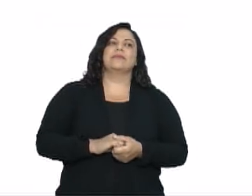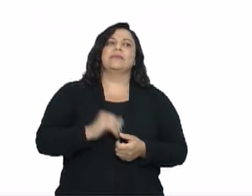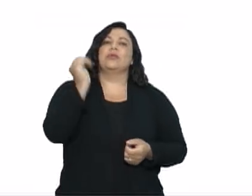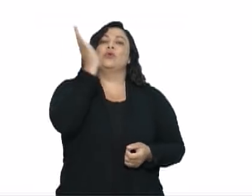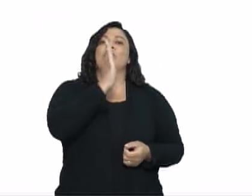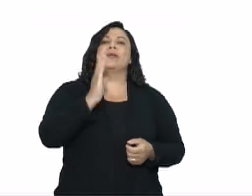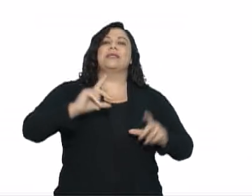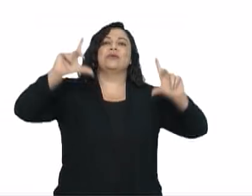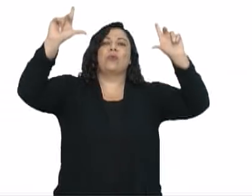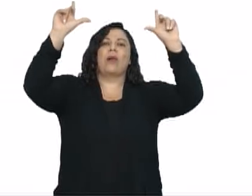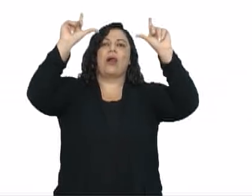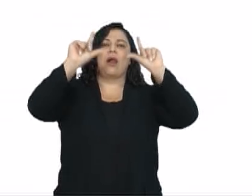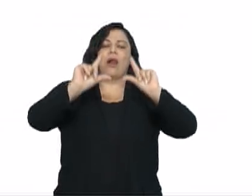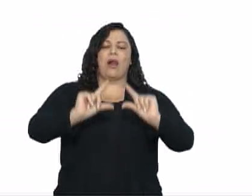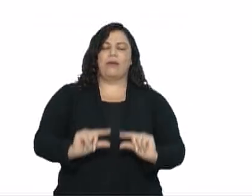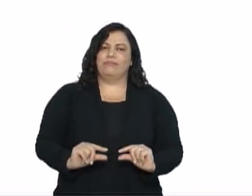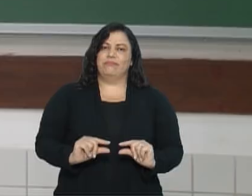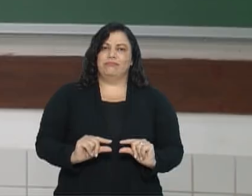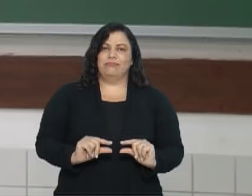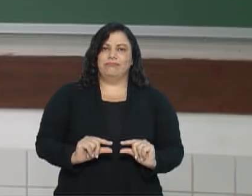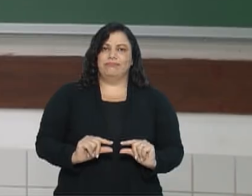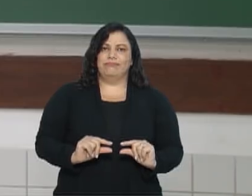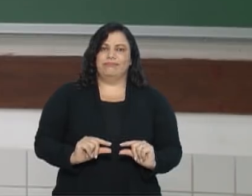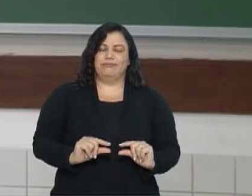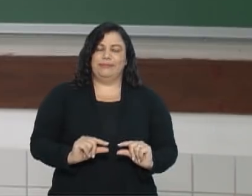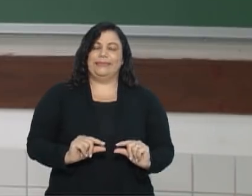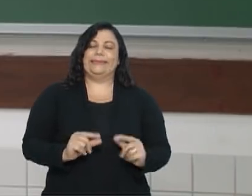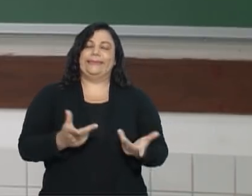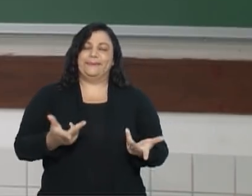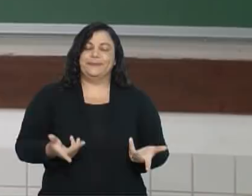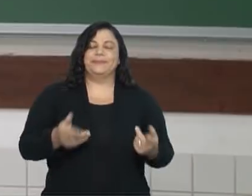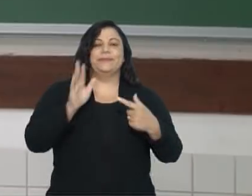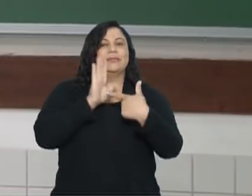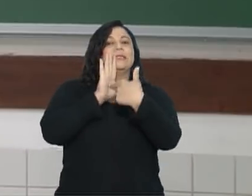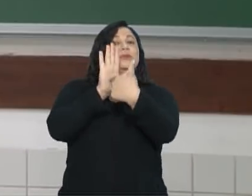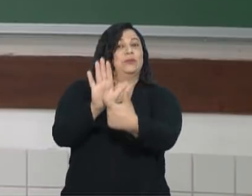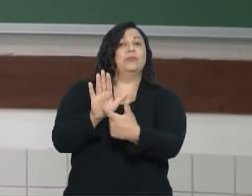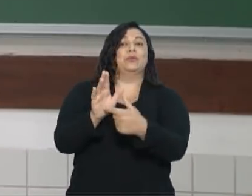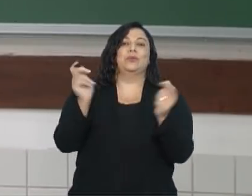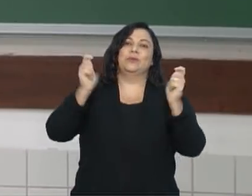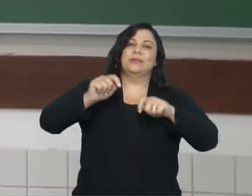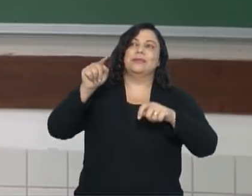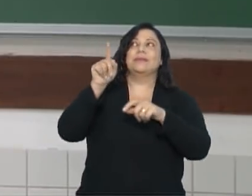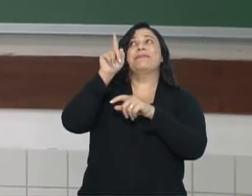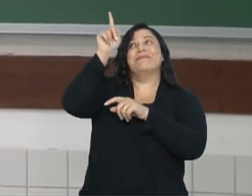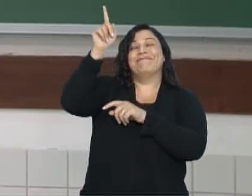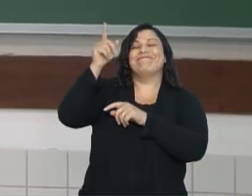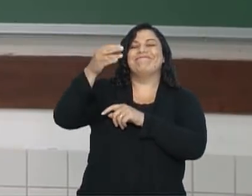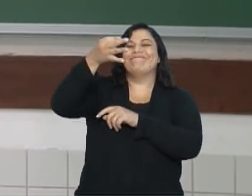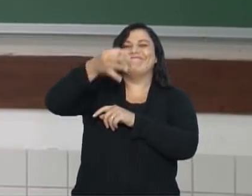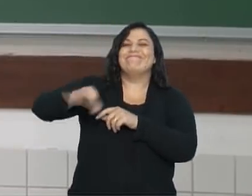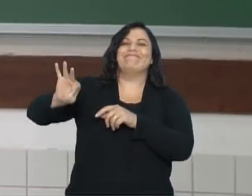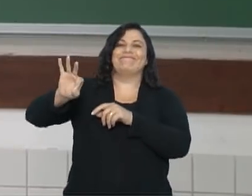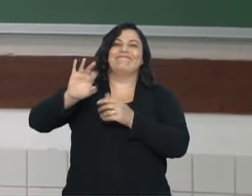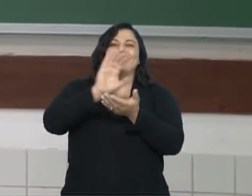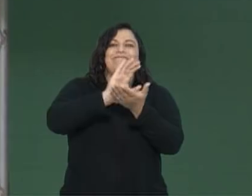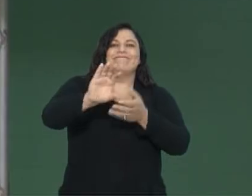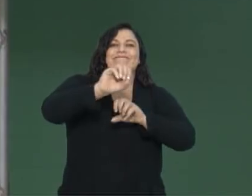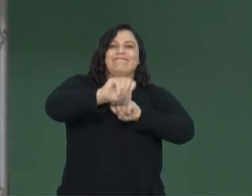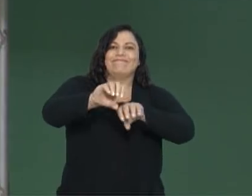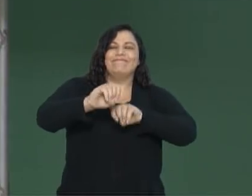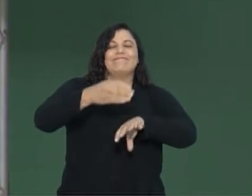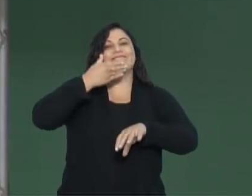Então, o PISA, que é o indicador internacional, demonstra que eles estão certos. Investe em ensino, melhora o